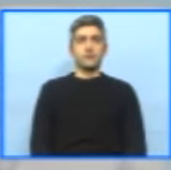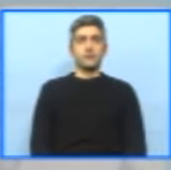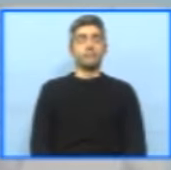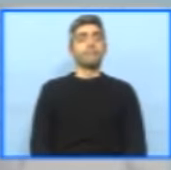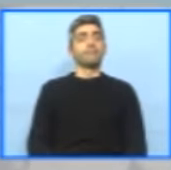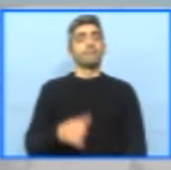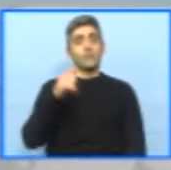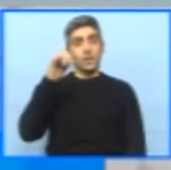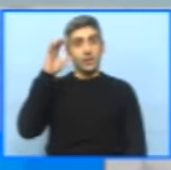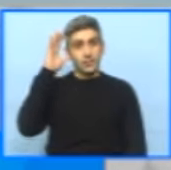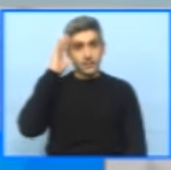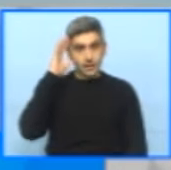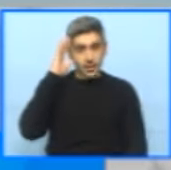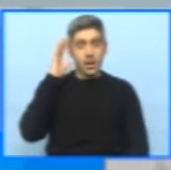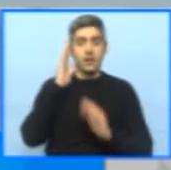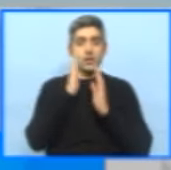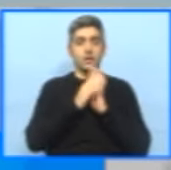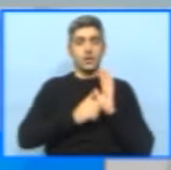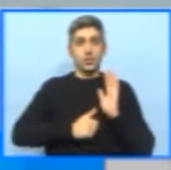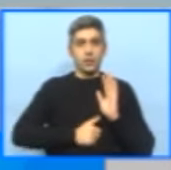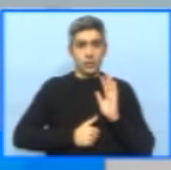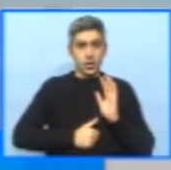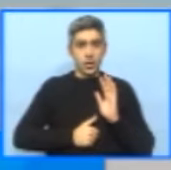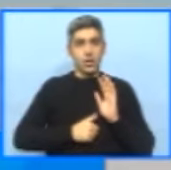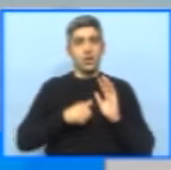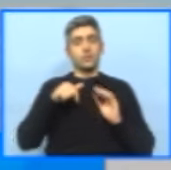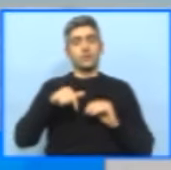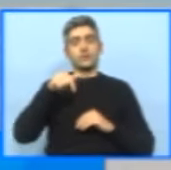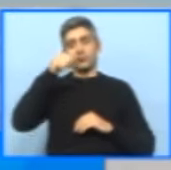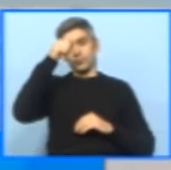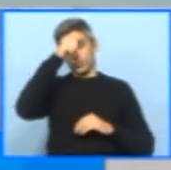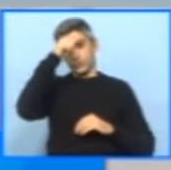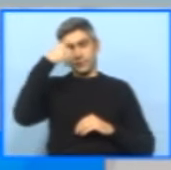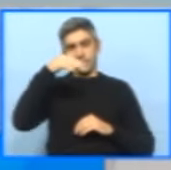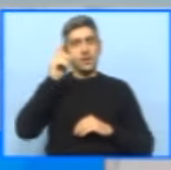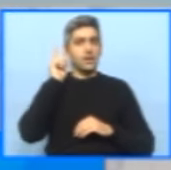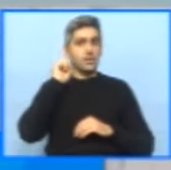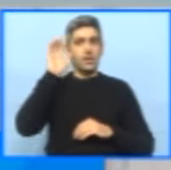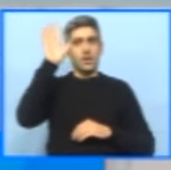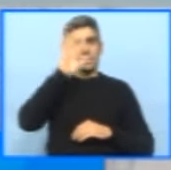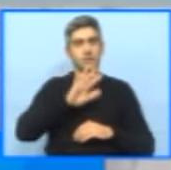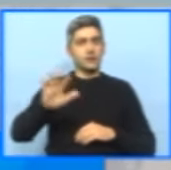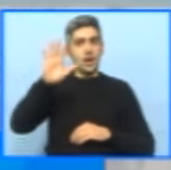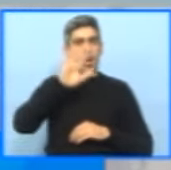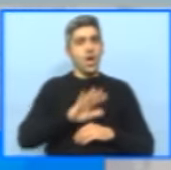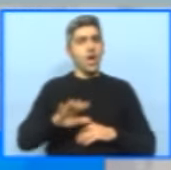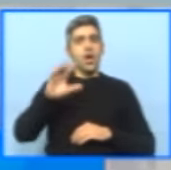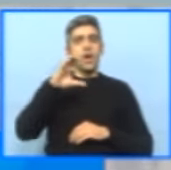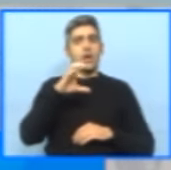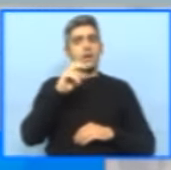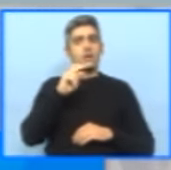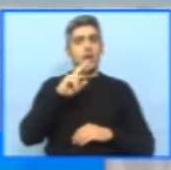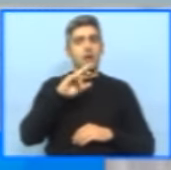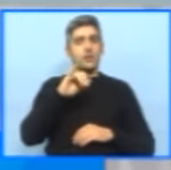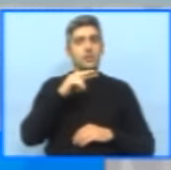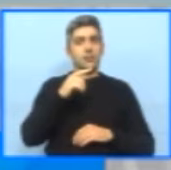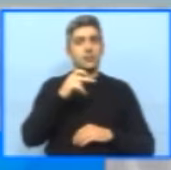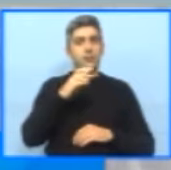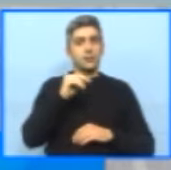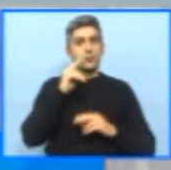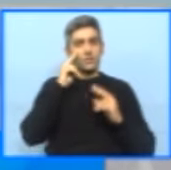Olá, muito boa tarde. A Igreja Católica assinala este domingo o Dia Nacional da Cáritas. Nos encontros de cada comunidade, a